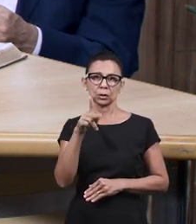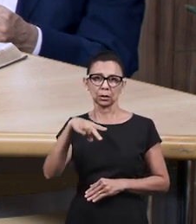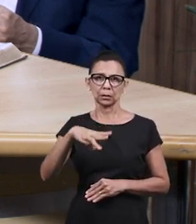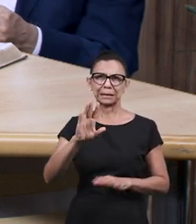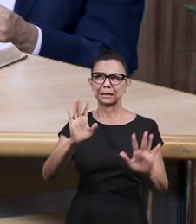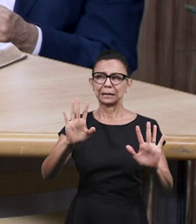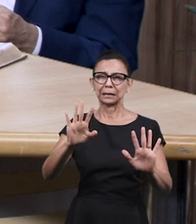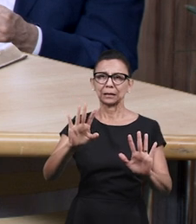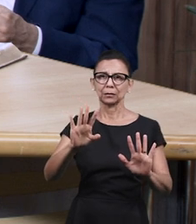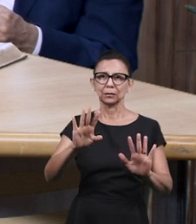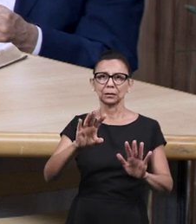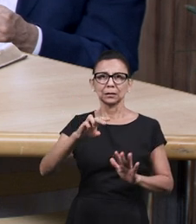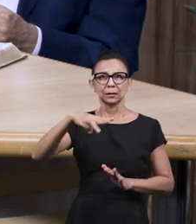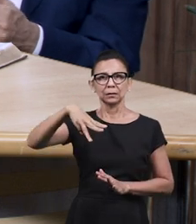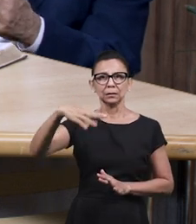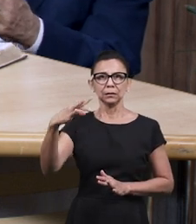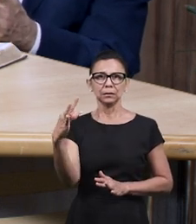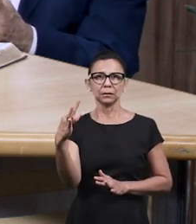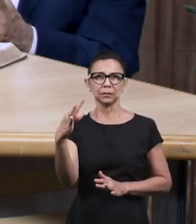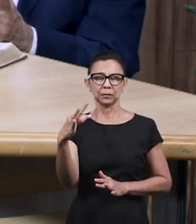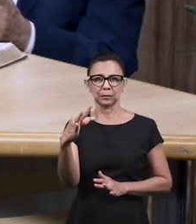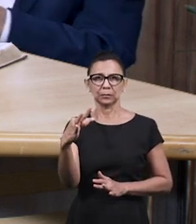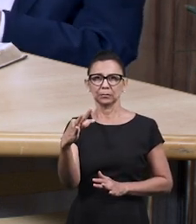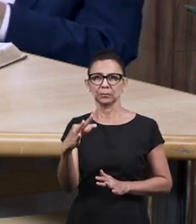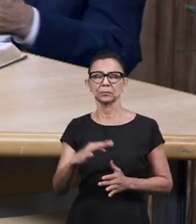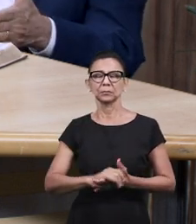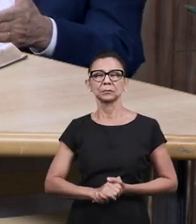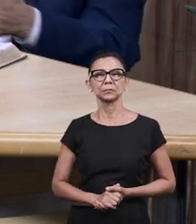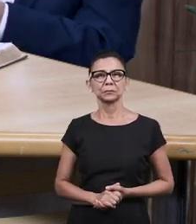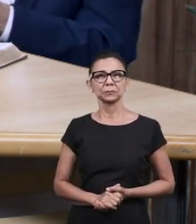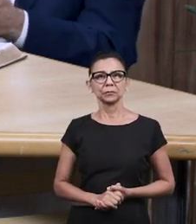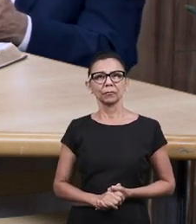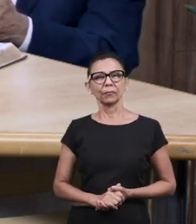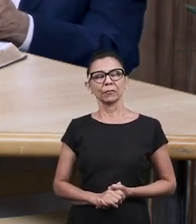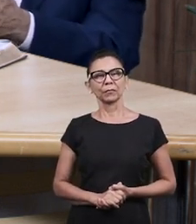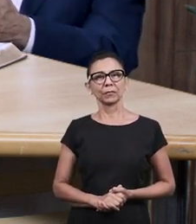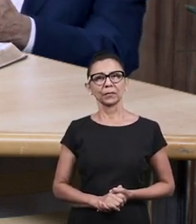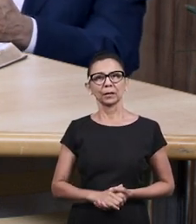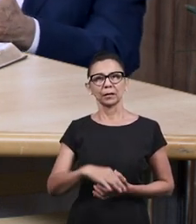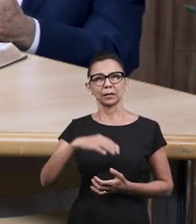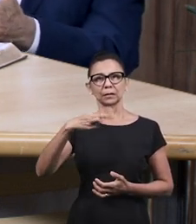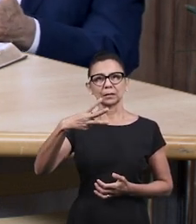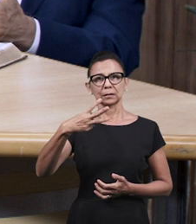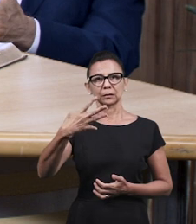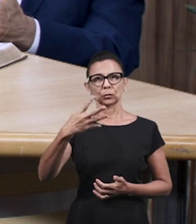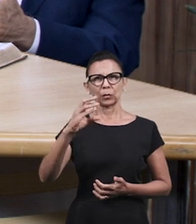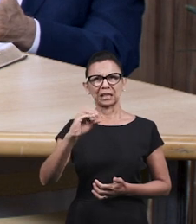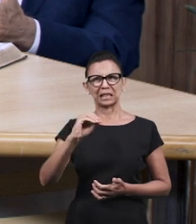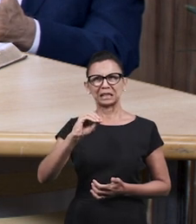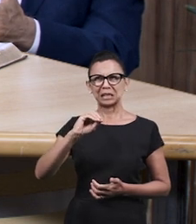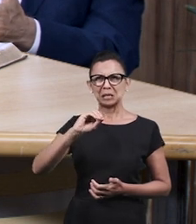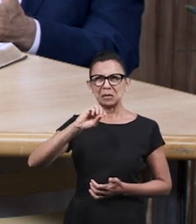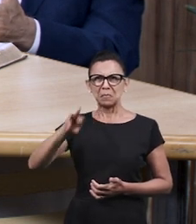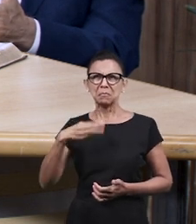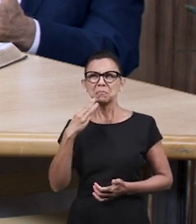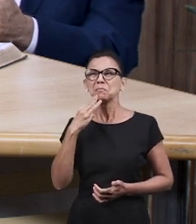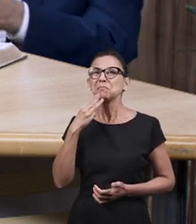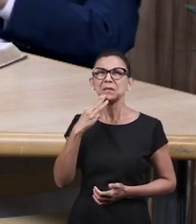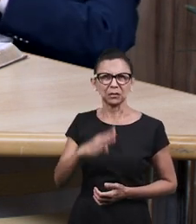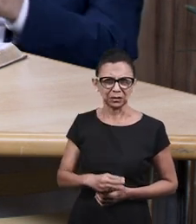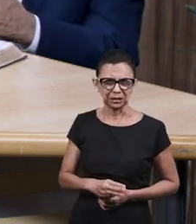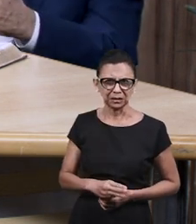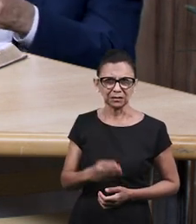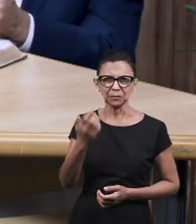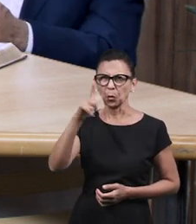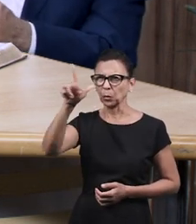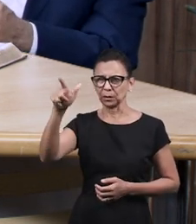segundo. Não, de metros. De metros por segundo. 300 quilômetros de metro, mesma unidade, né? Uhum, isso. 340 milhões. É um negócio muito grande. Para